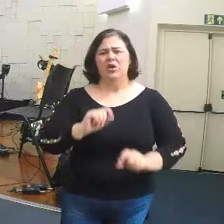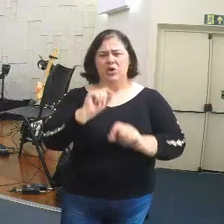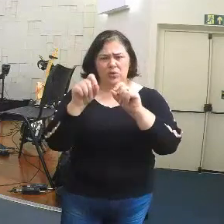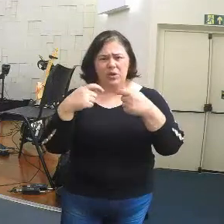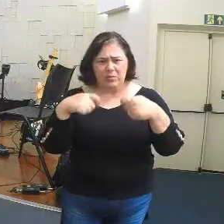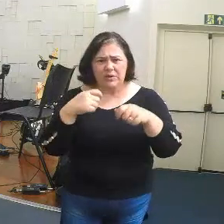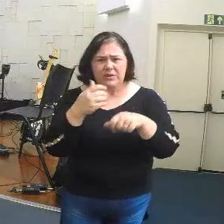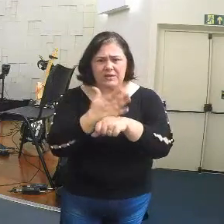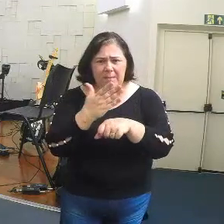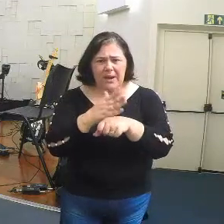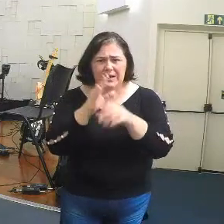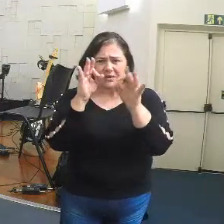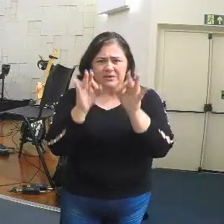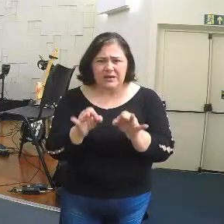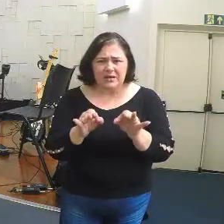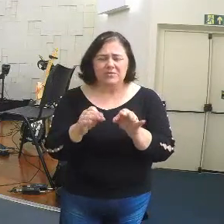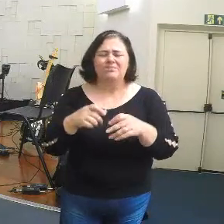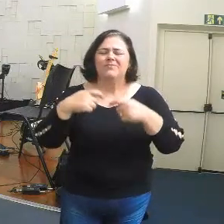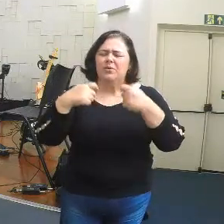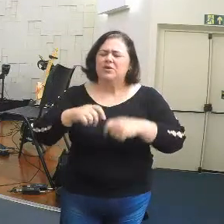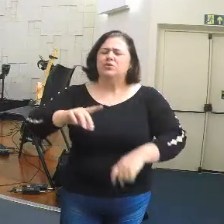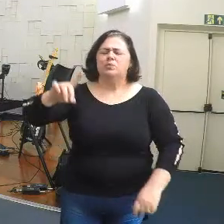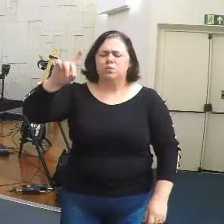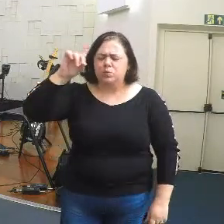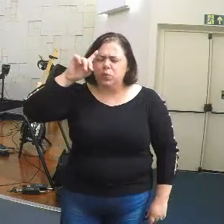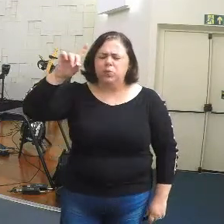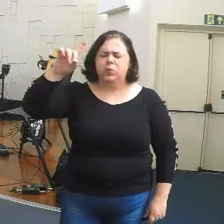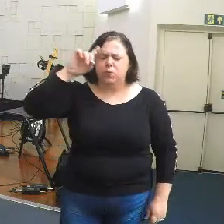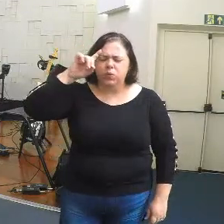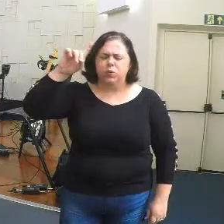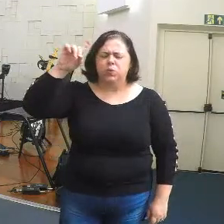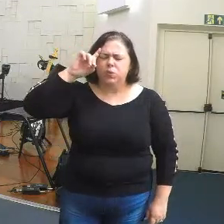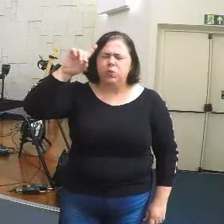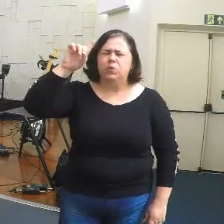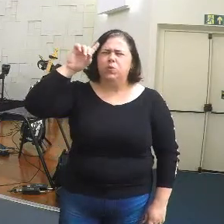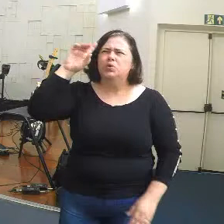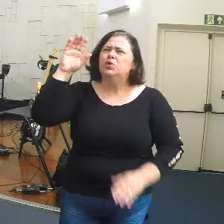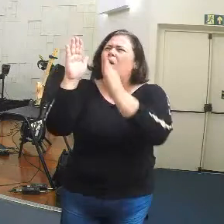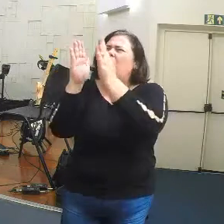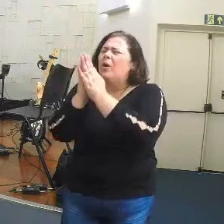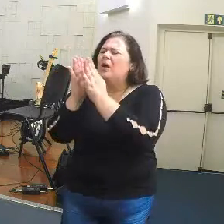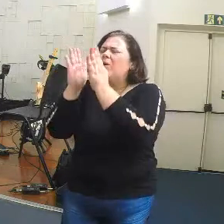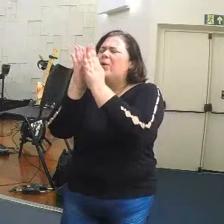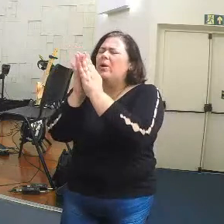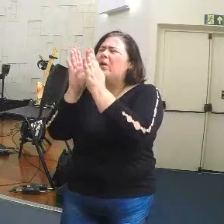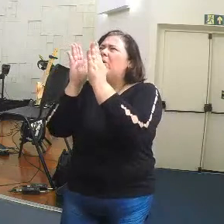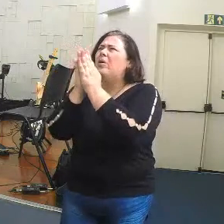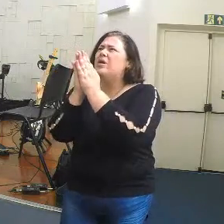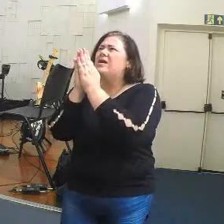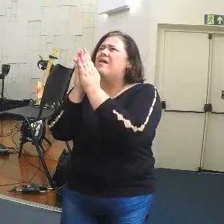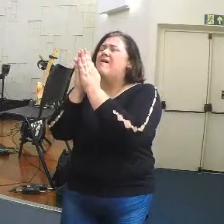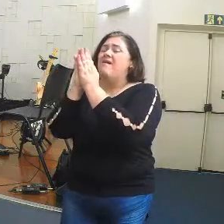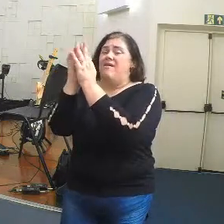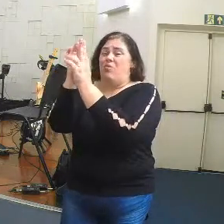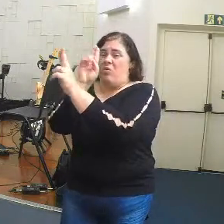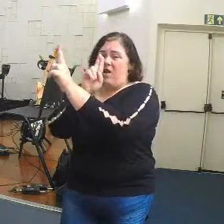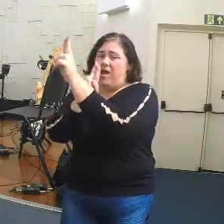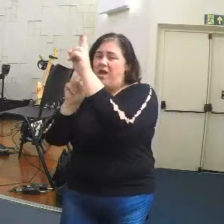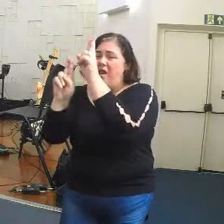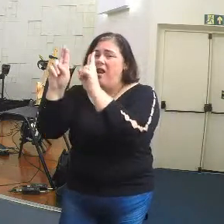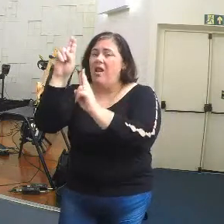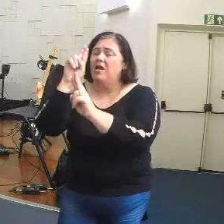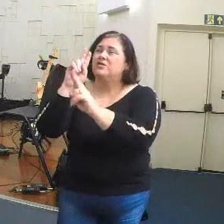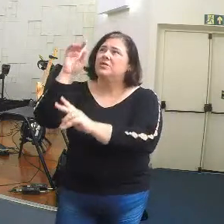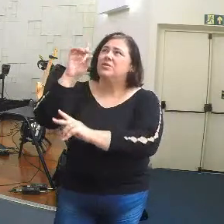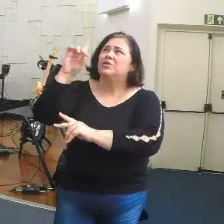preciso, todos os dias, em oração, perguntar a Deus: Senhor, como é que